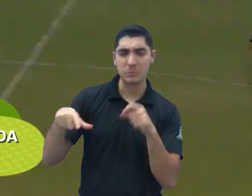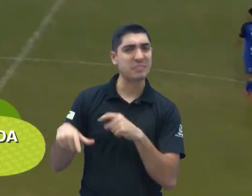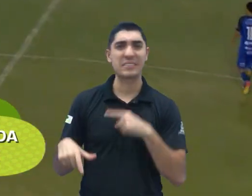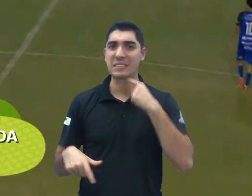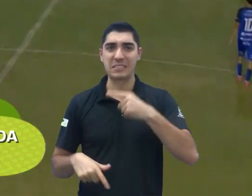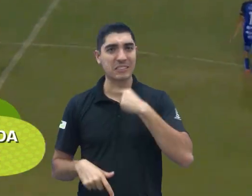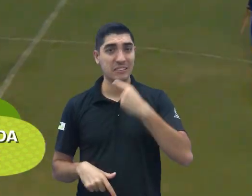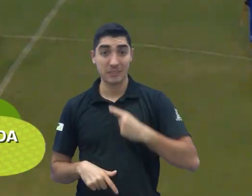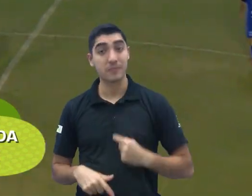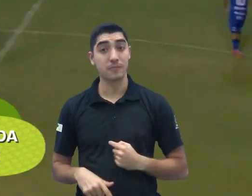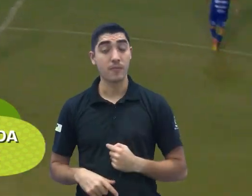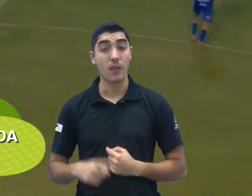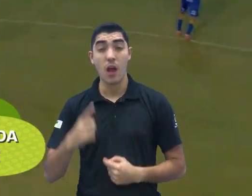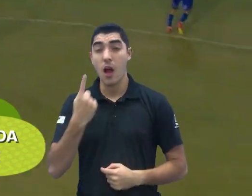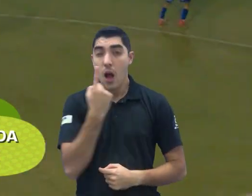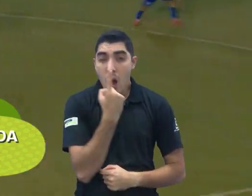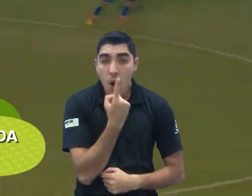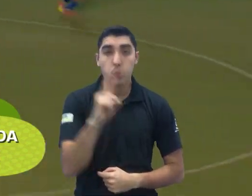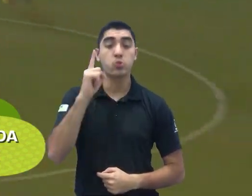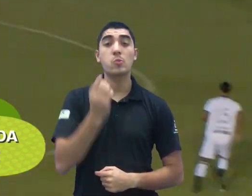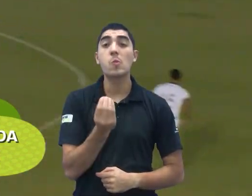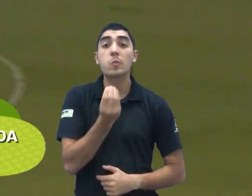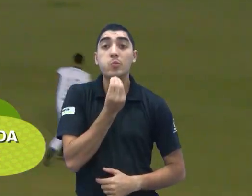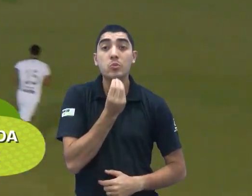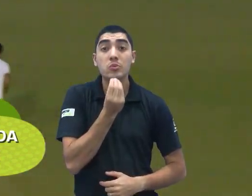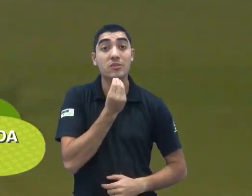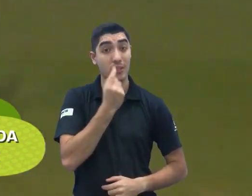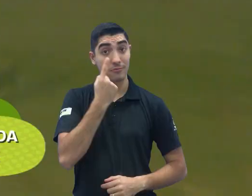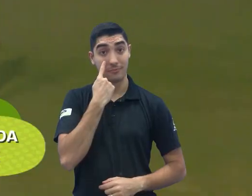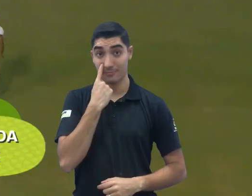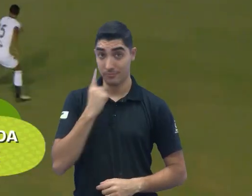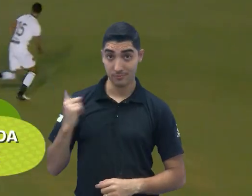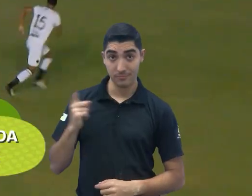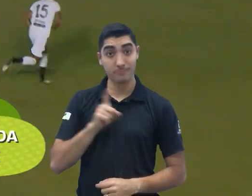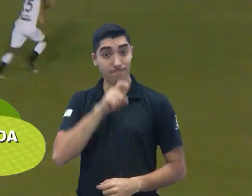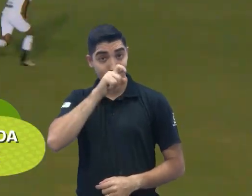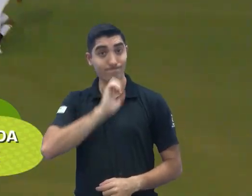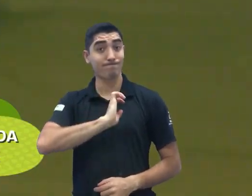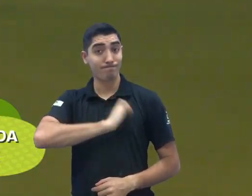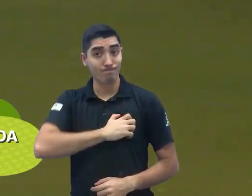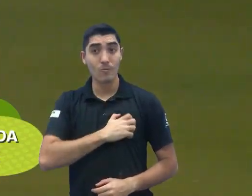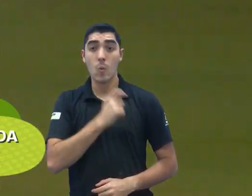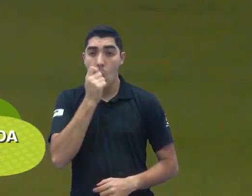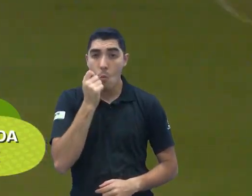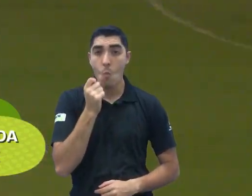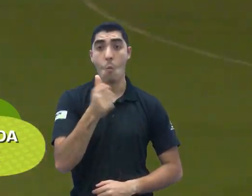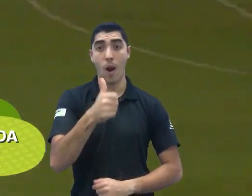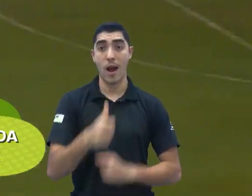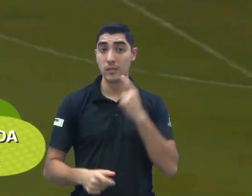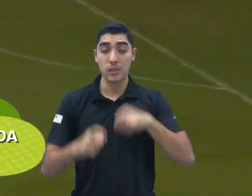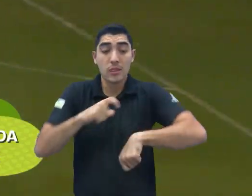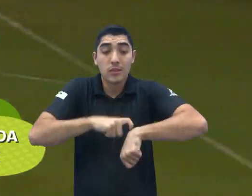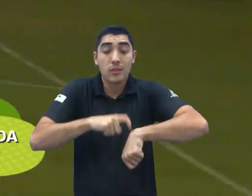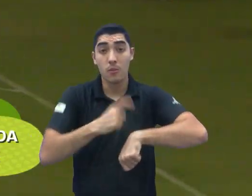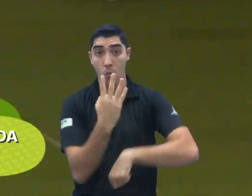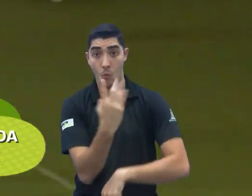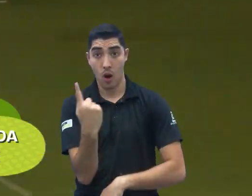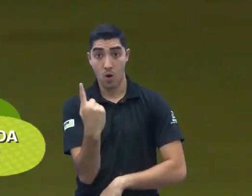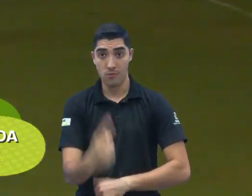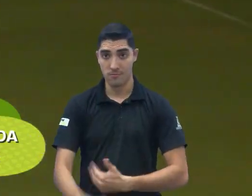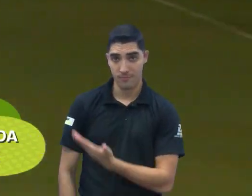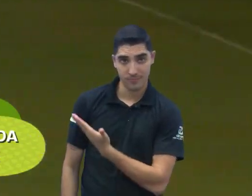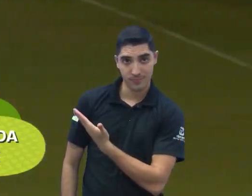dentro. E a última grande chance da etapa inicial foi do São José. Aos 41, Paulinho recebeu